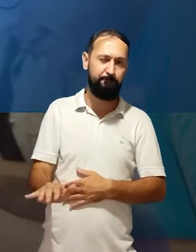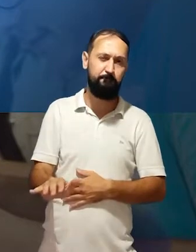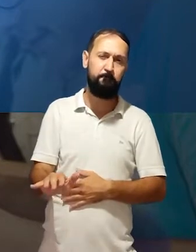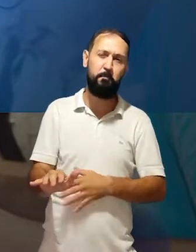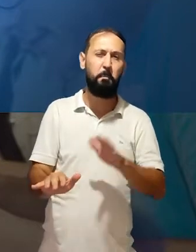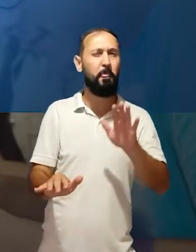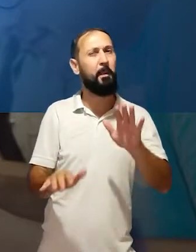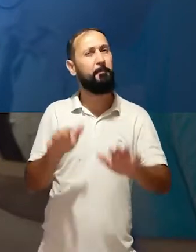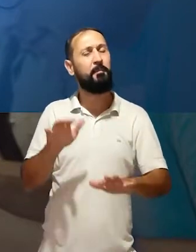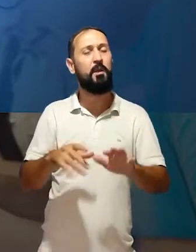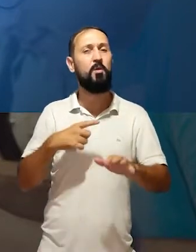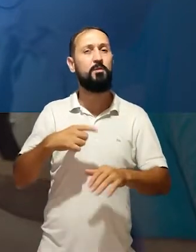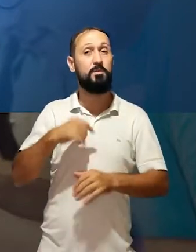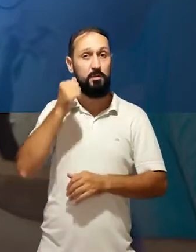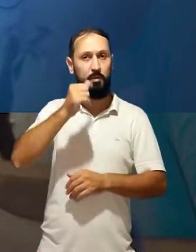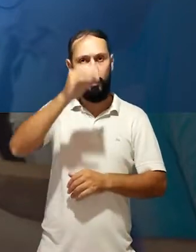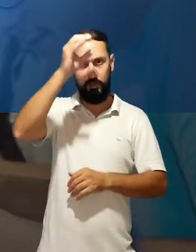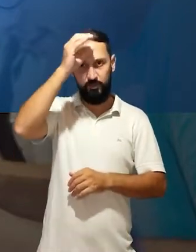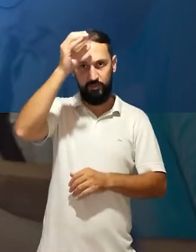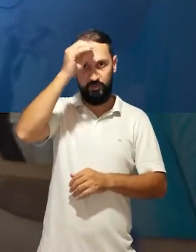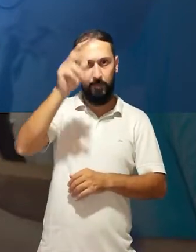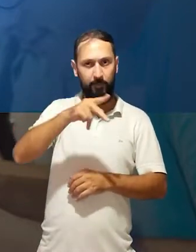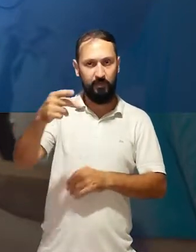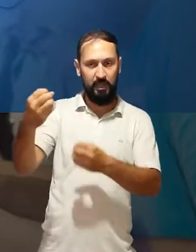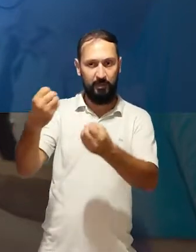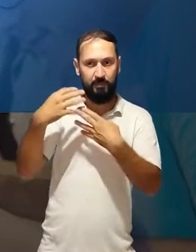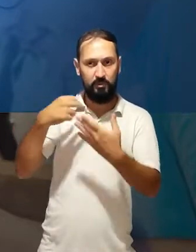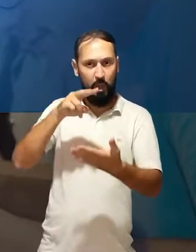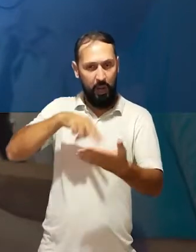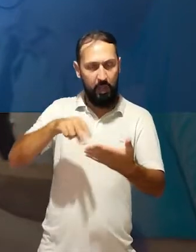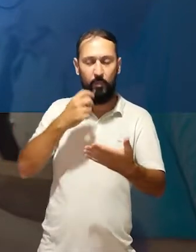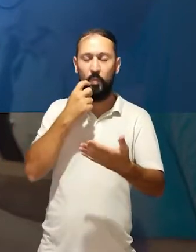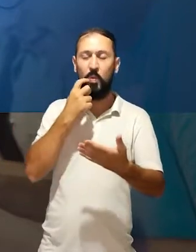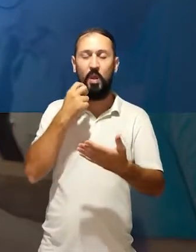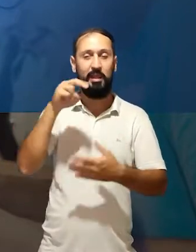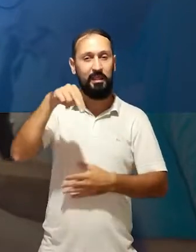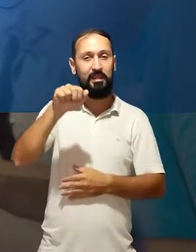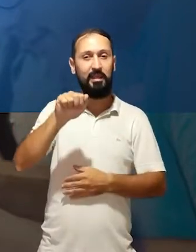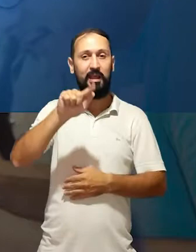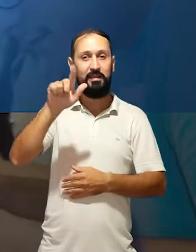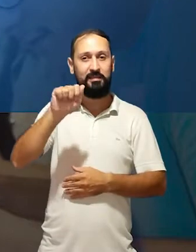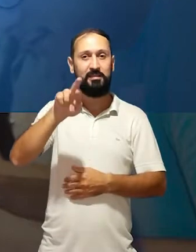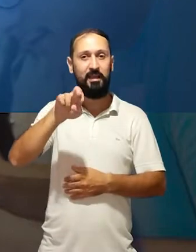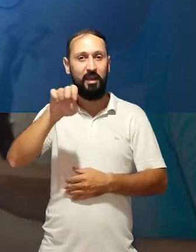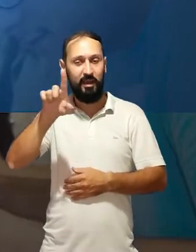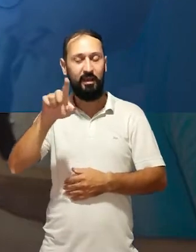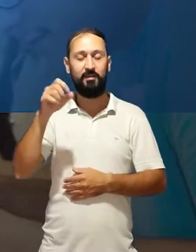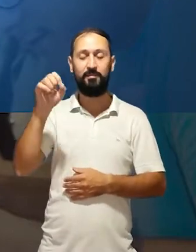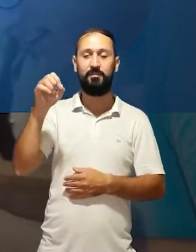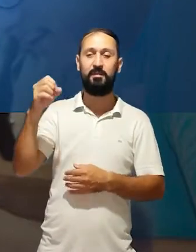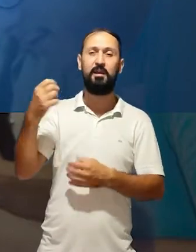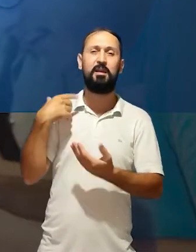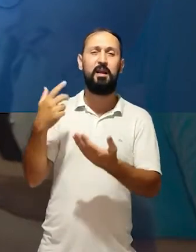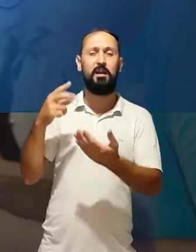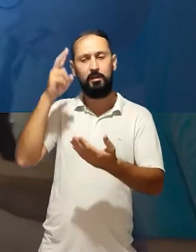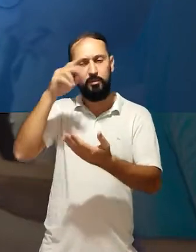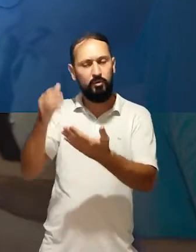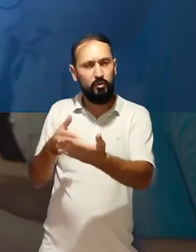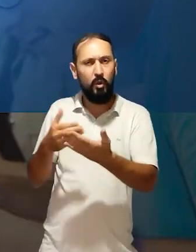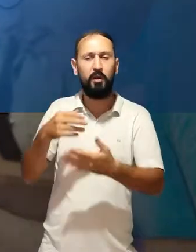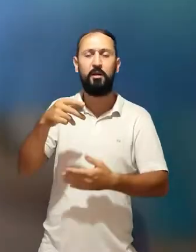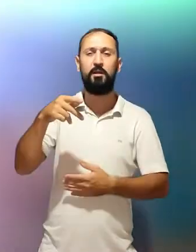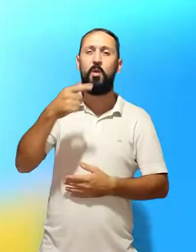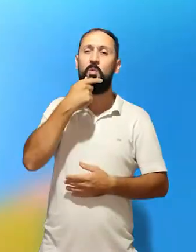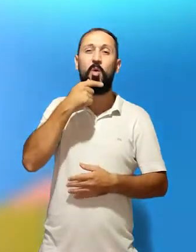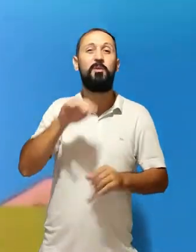minha infância, porque eu tinha uma tia professora que me alfabetizou, minha tia Nazaré, e ela me passava muitas histórias